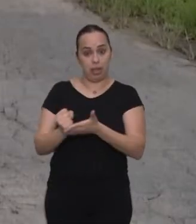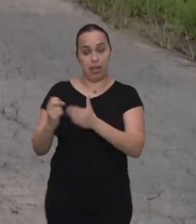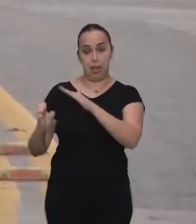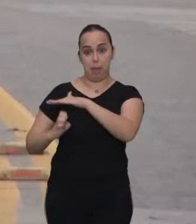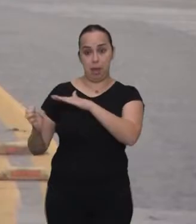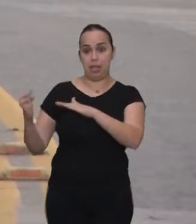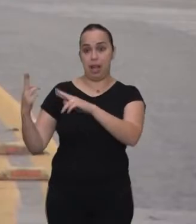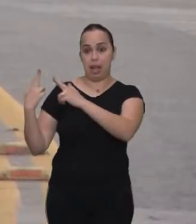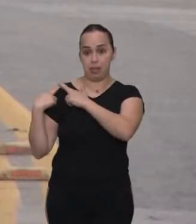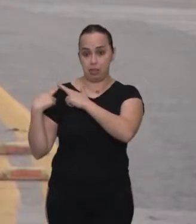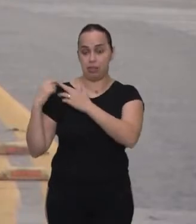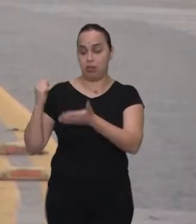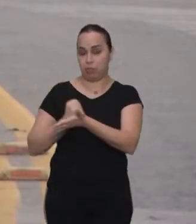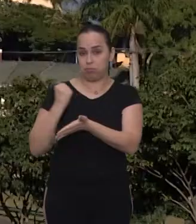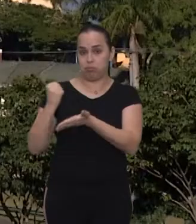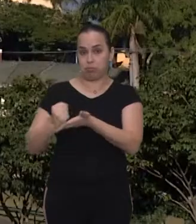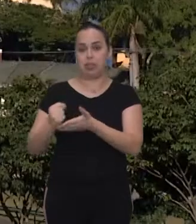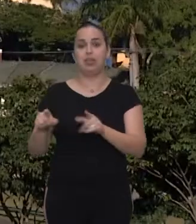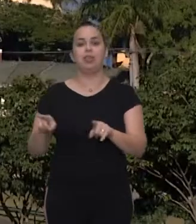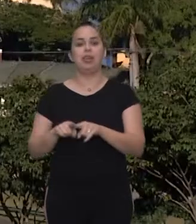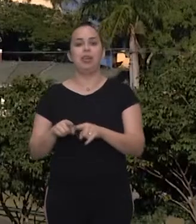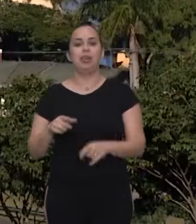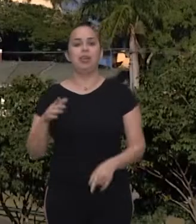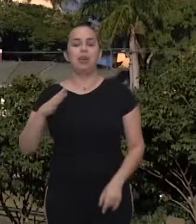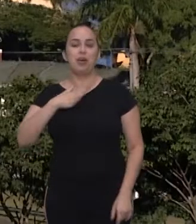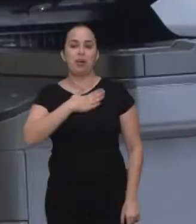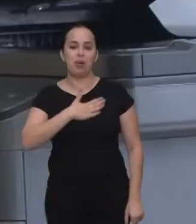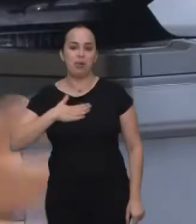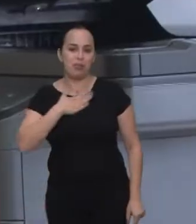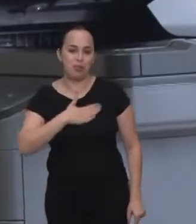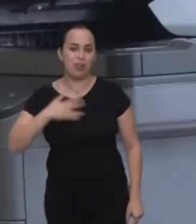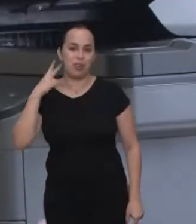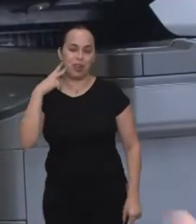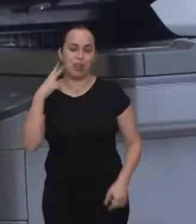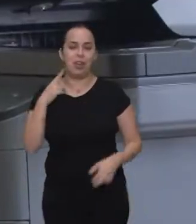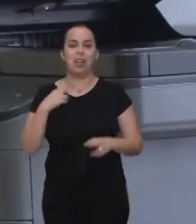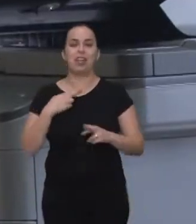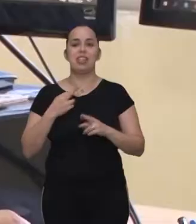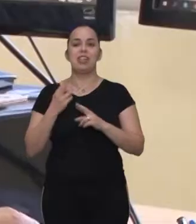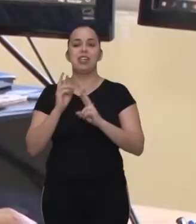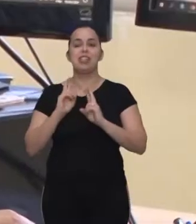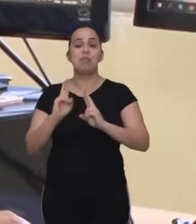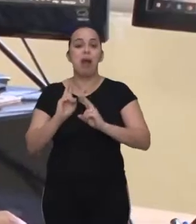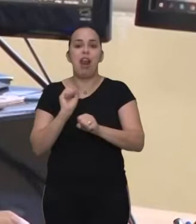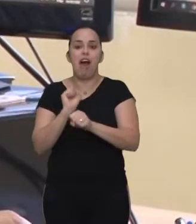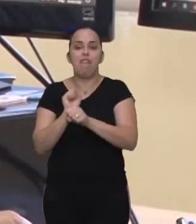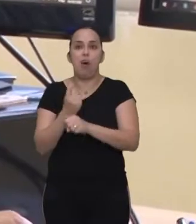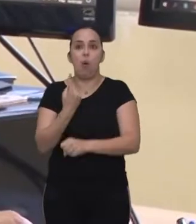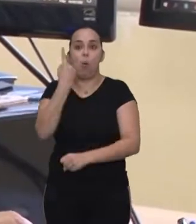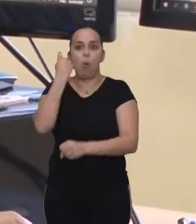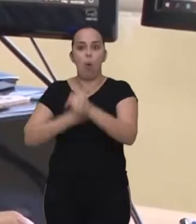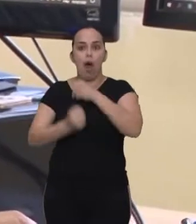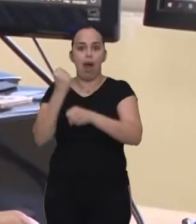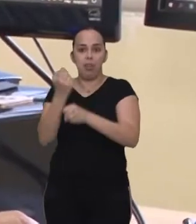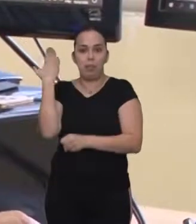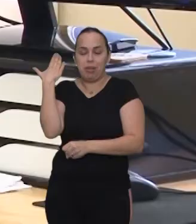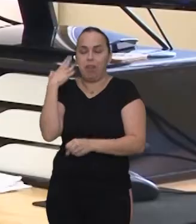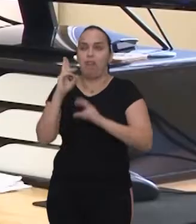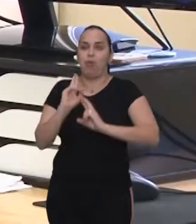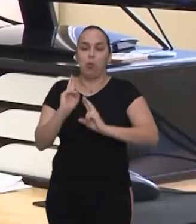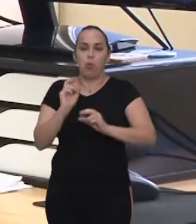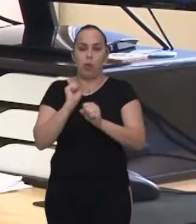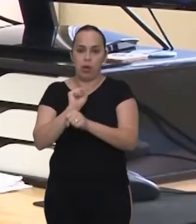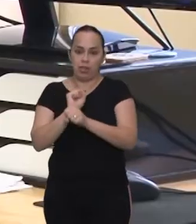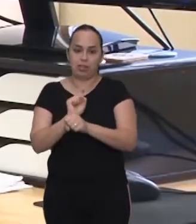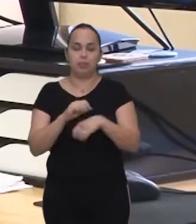da empresa que será responsável pela obra fato que foi celebrado pelo poder executivo que esperava pela licença mais de um